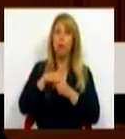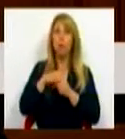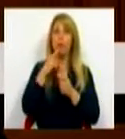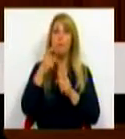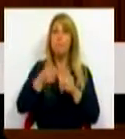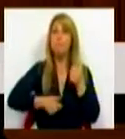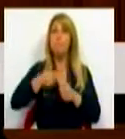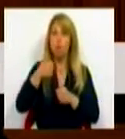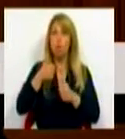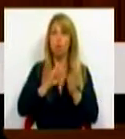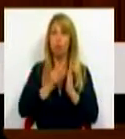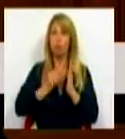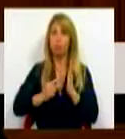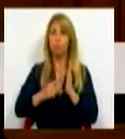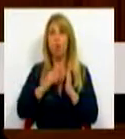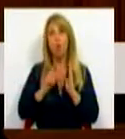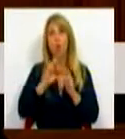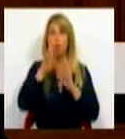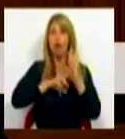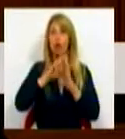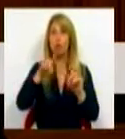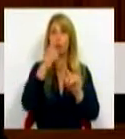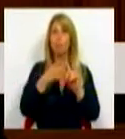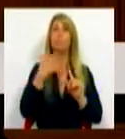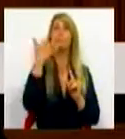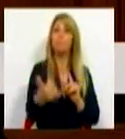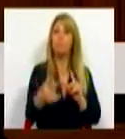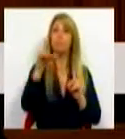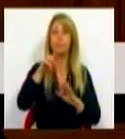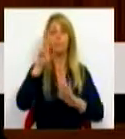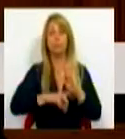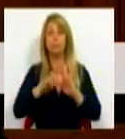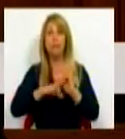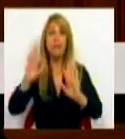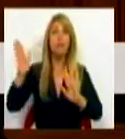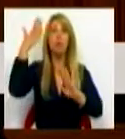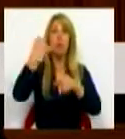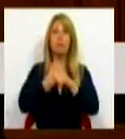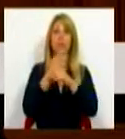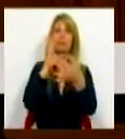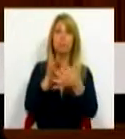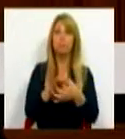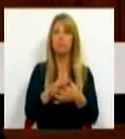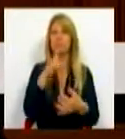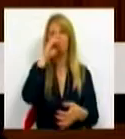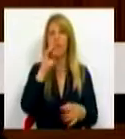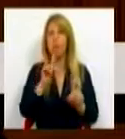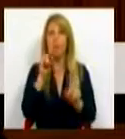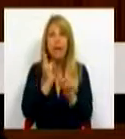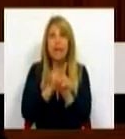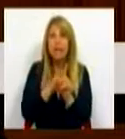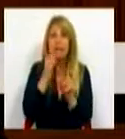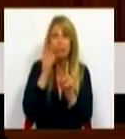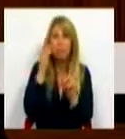relatório do ano seguinte, normalmente, e obviamente comentários de prioridade de ação. Não me recordo desse em concreto, peço